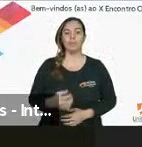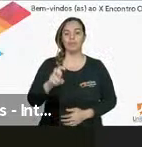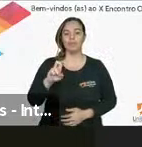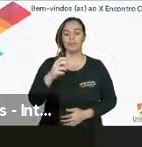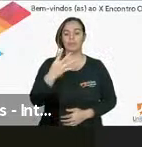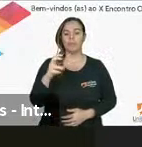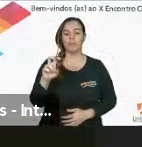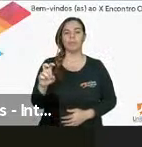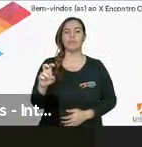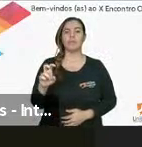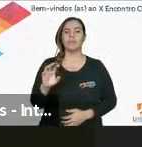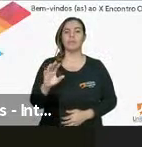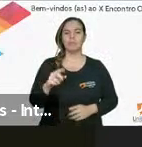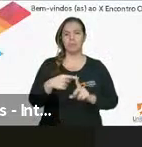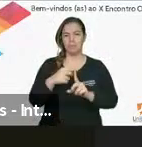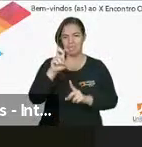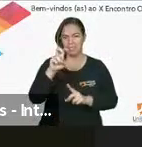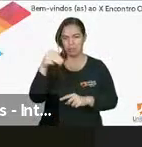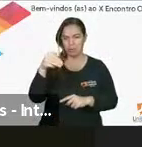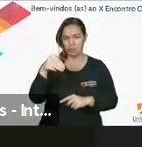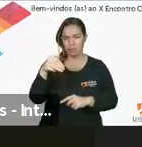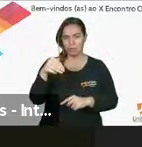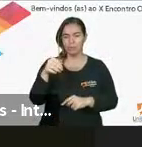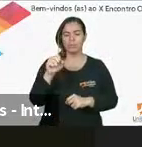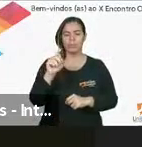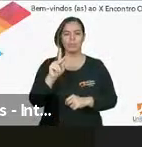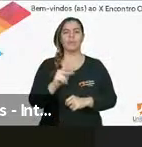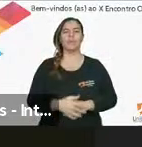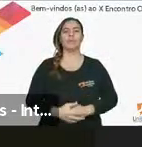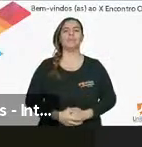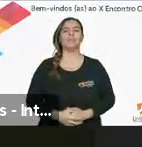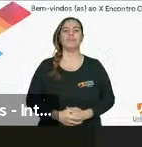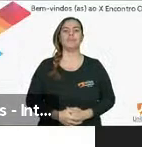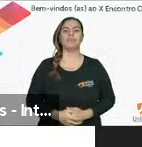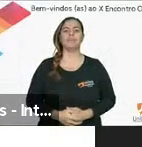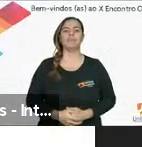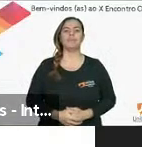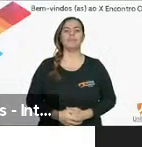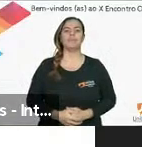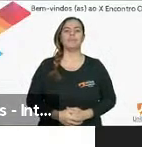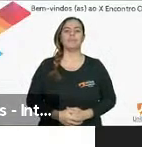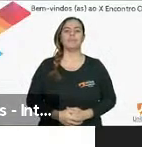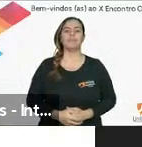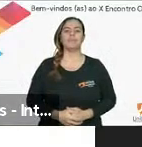minutos. Mais 5 minutos? Mais 5 minutos, tá bom.